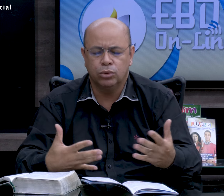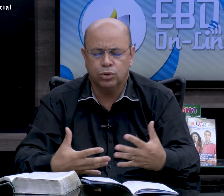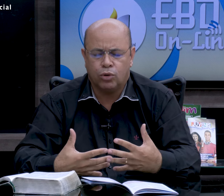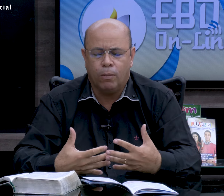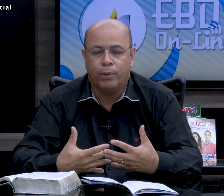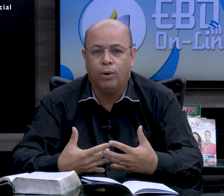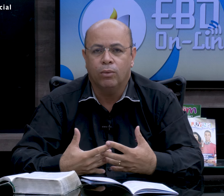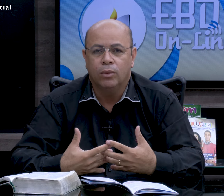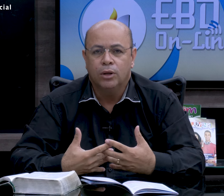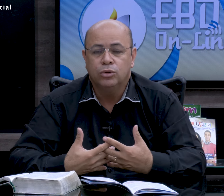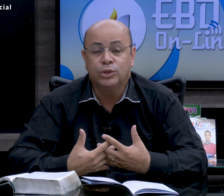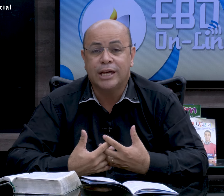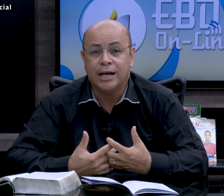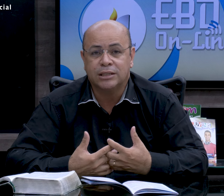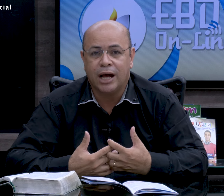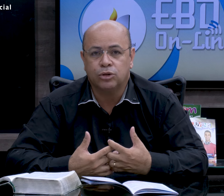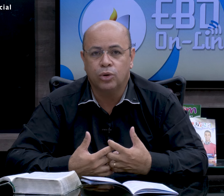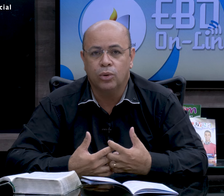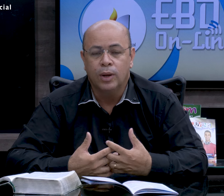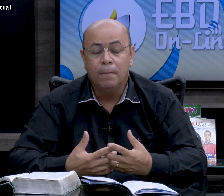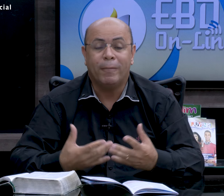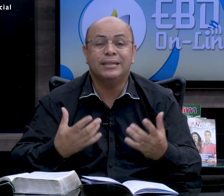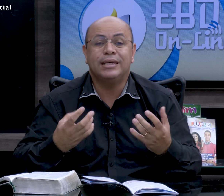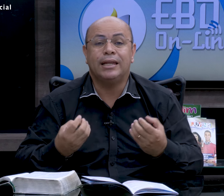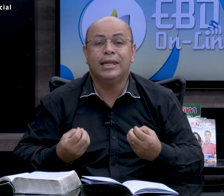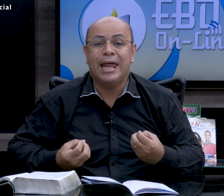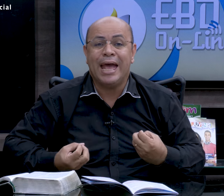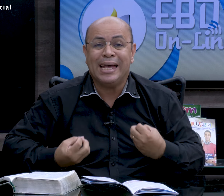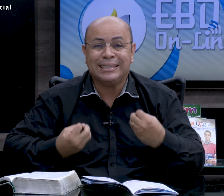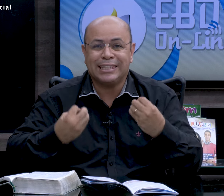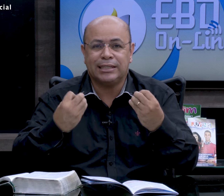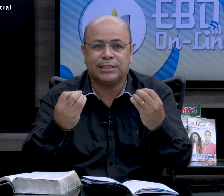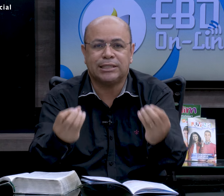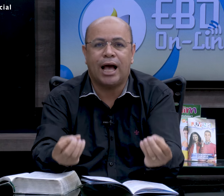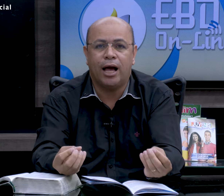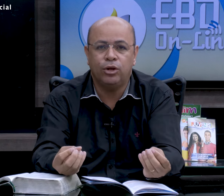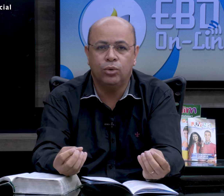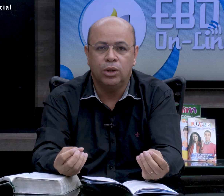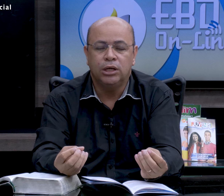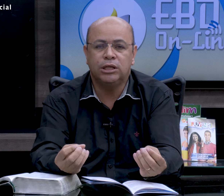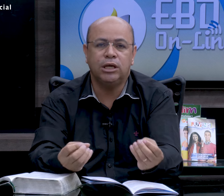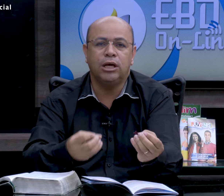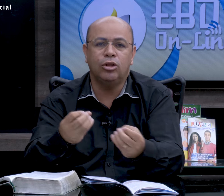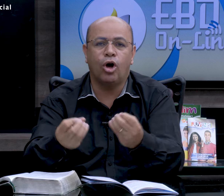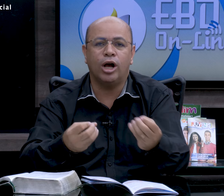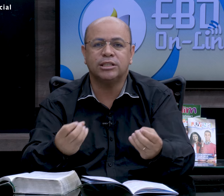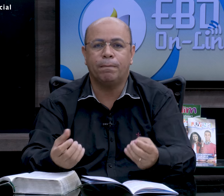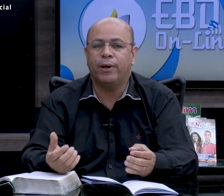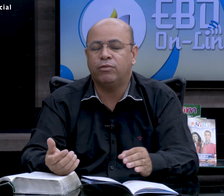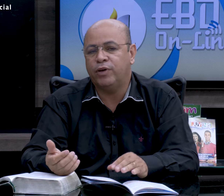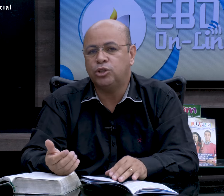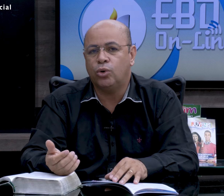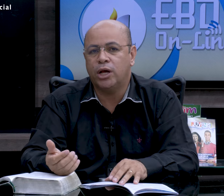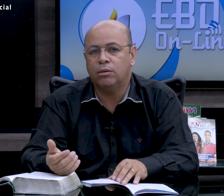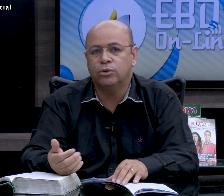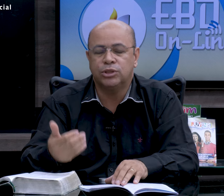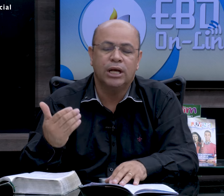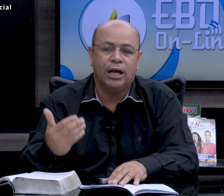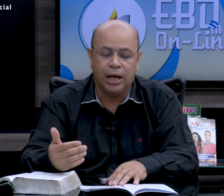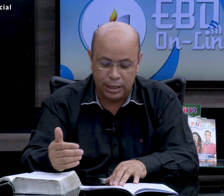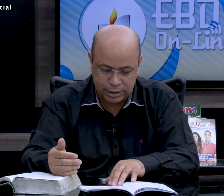redimiu nos comprou nos resgatou mas é necessário que nós